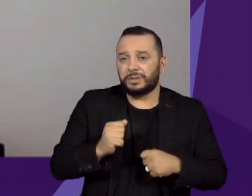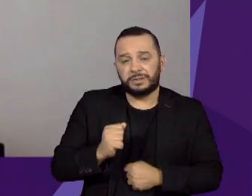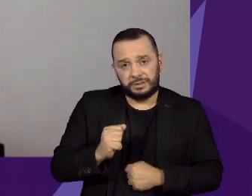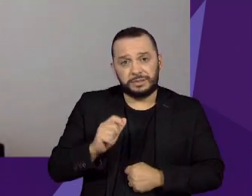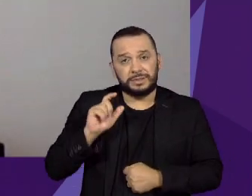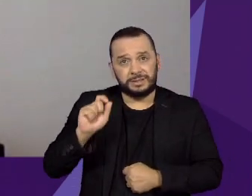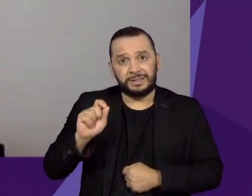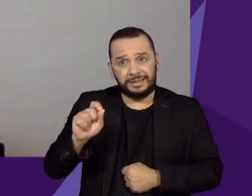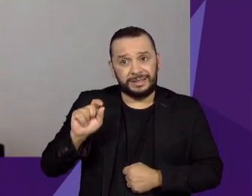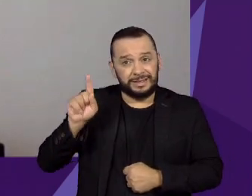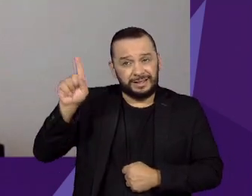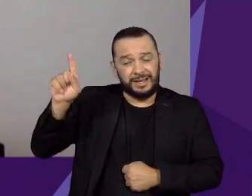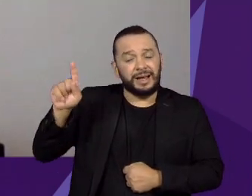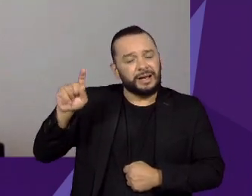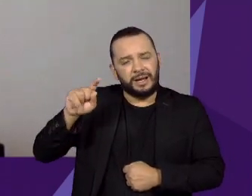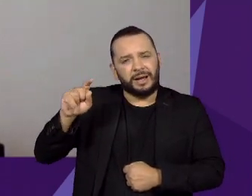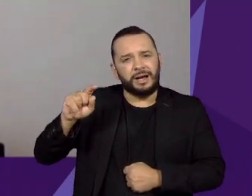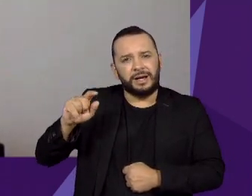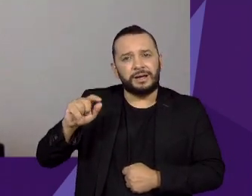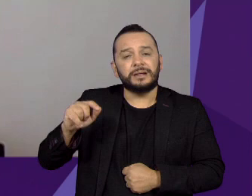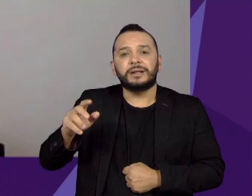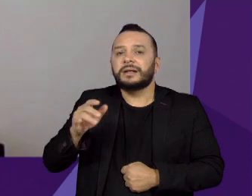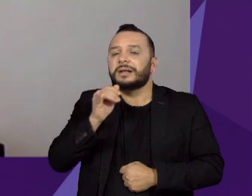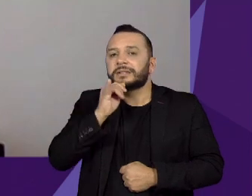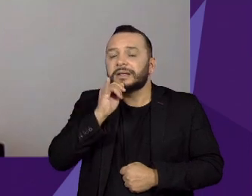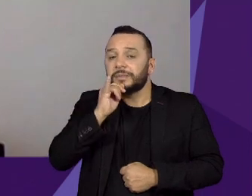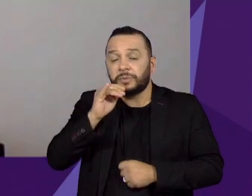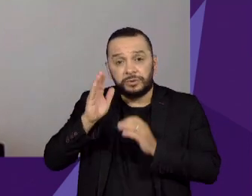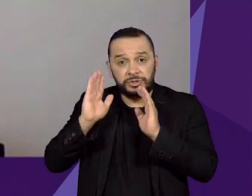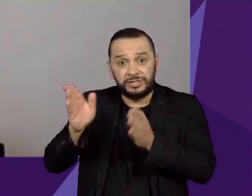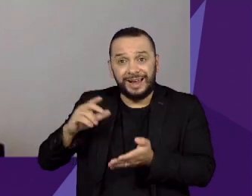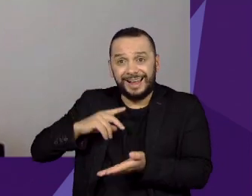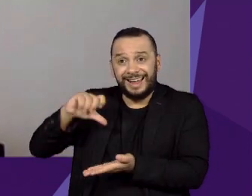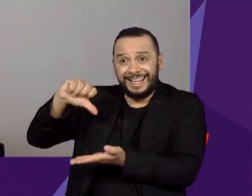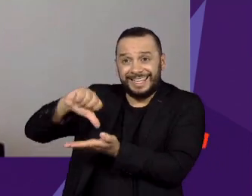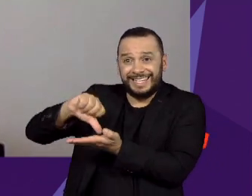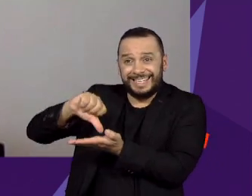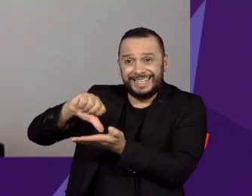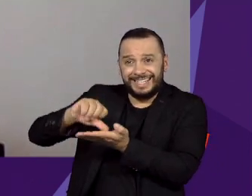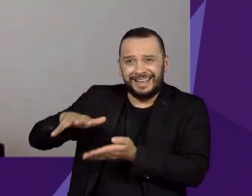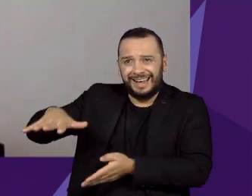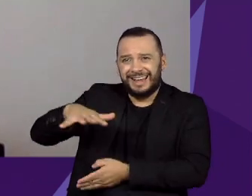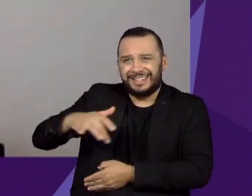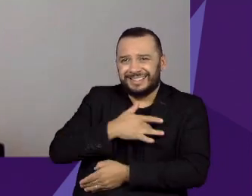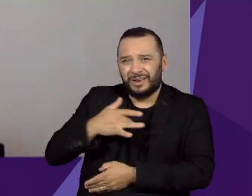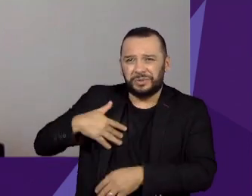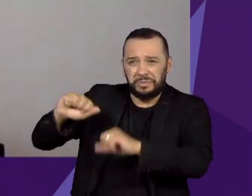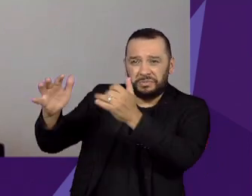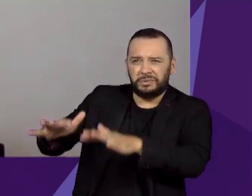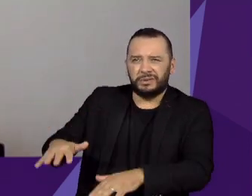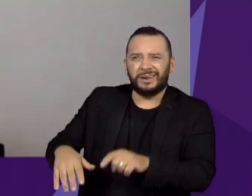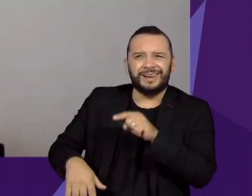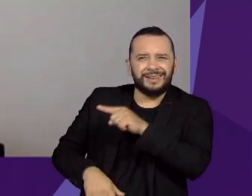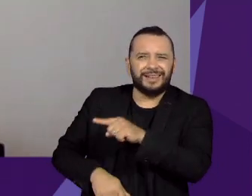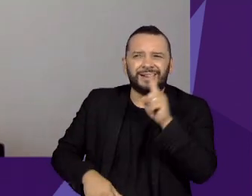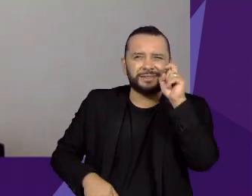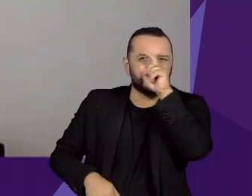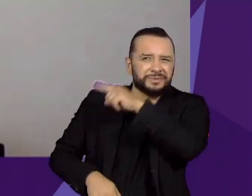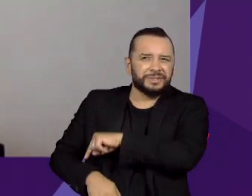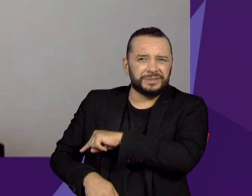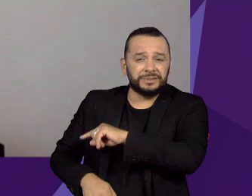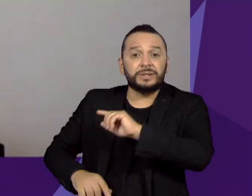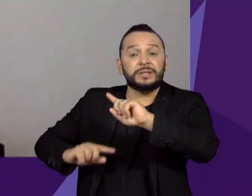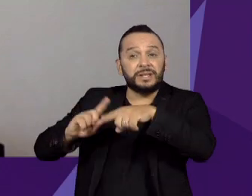saúde ocidental, porque o do Irã caiu, mas a gente ainda ficou assim, não, mas lá é teocracia, tem embargo. Quando